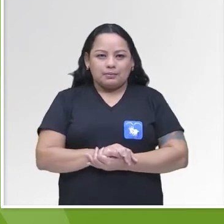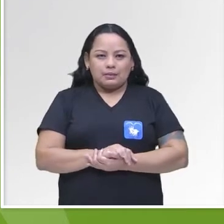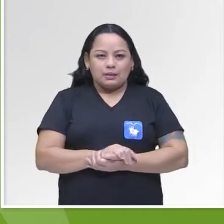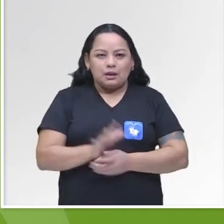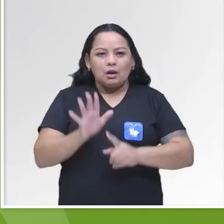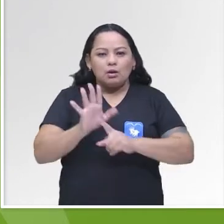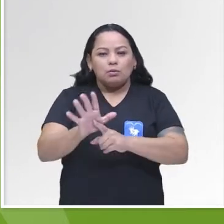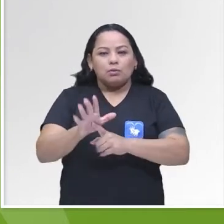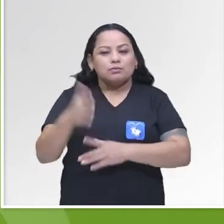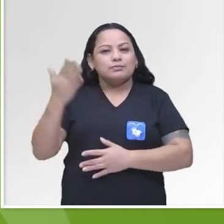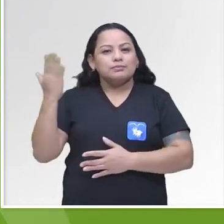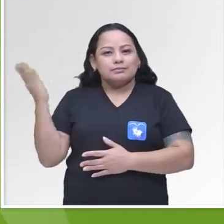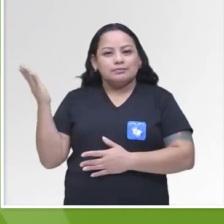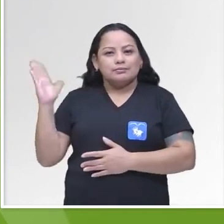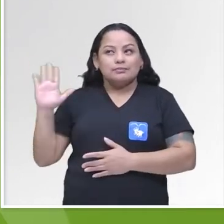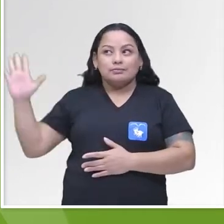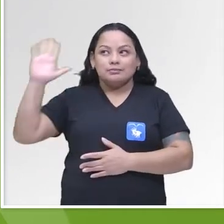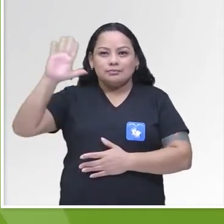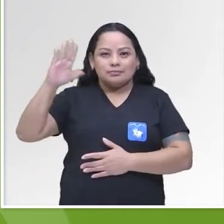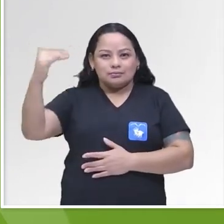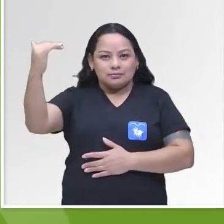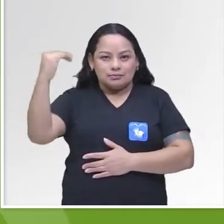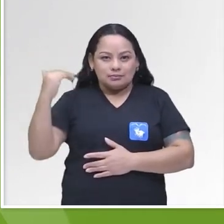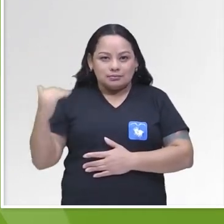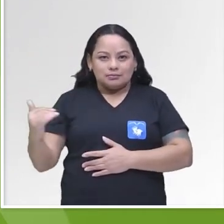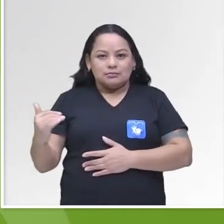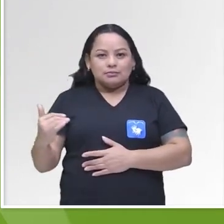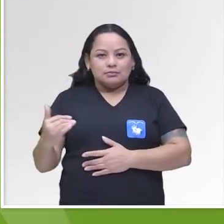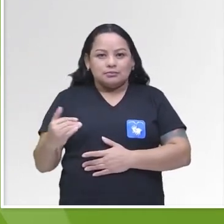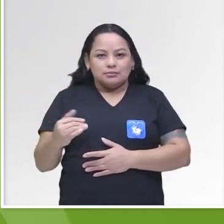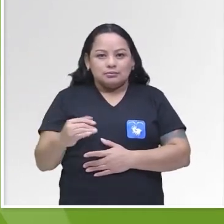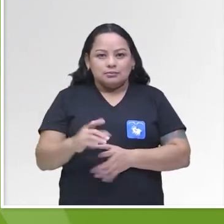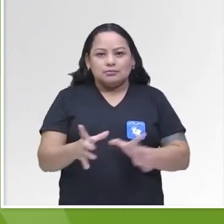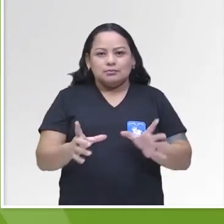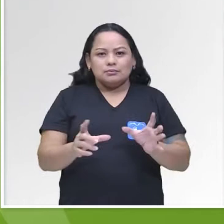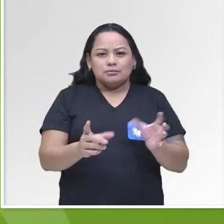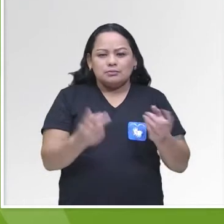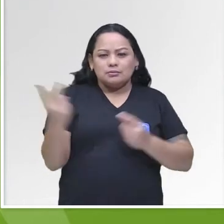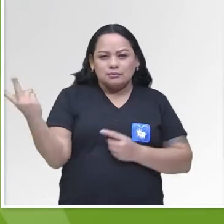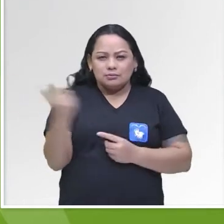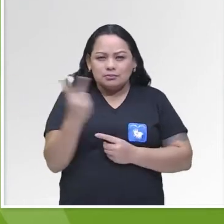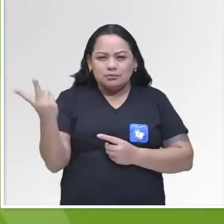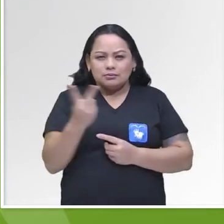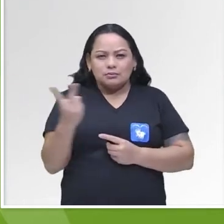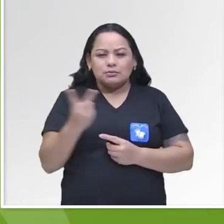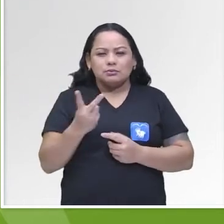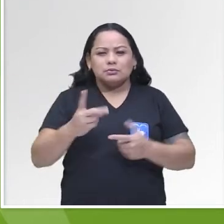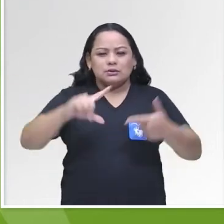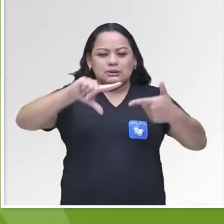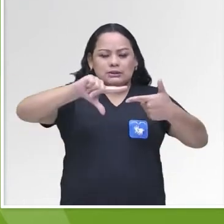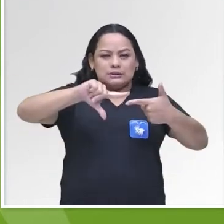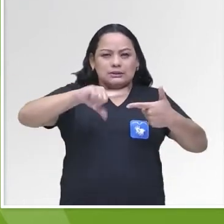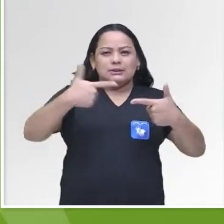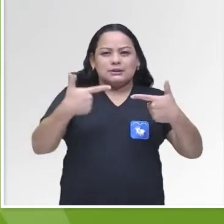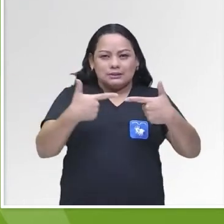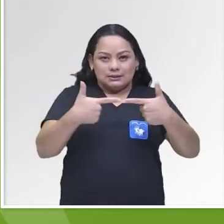Indique nas imagens abaixo o composto cis 1 e 2